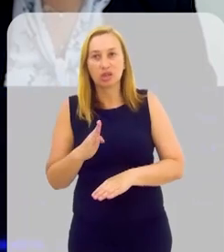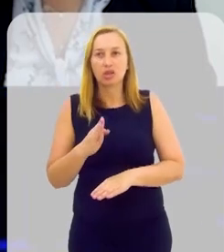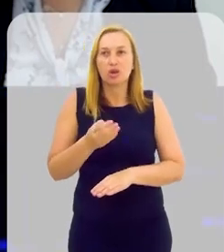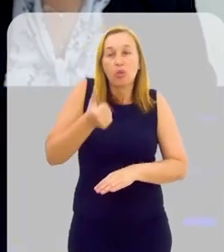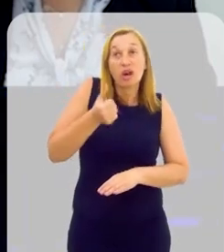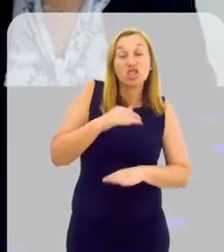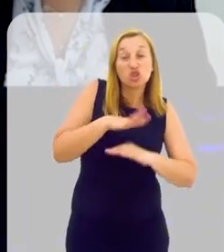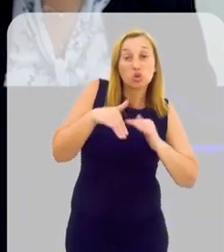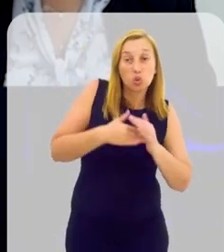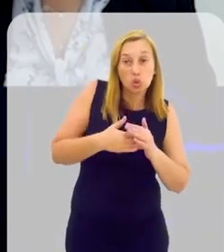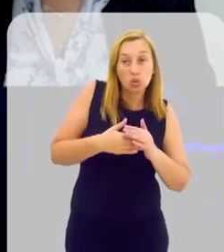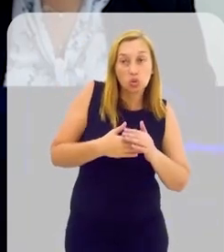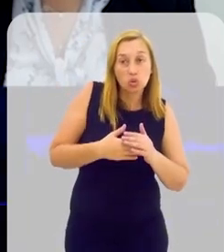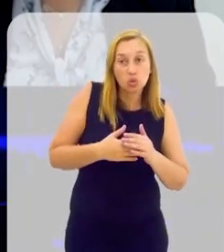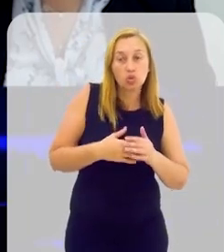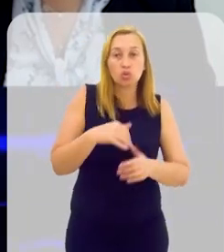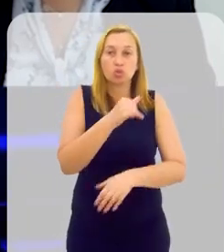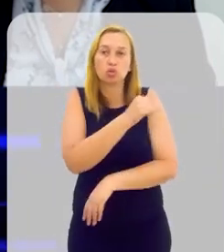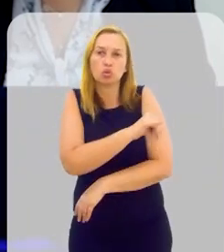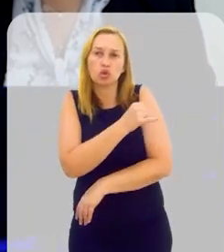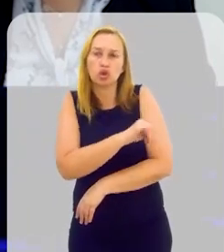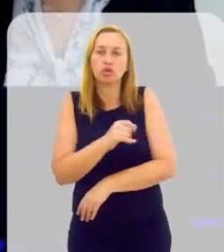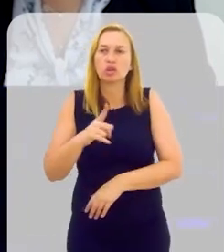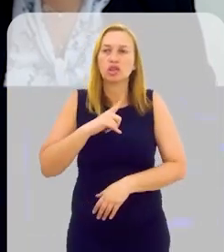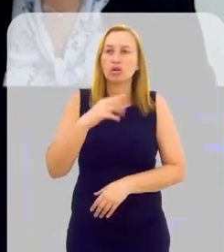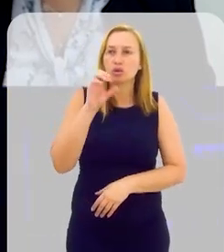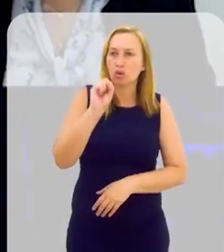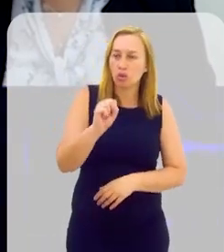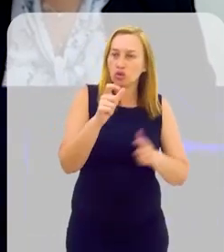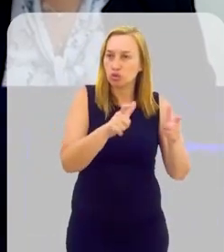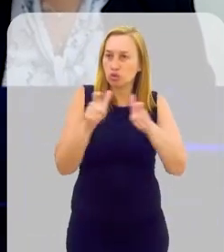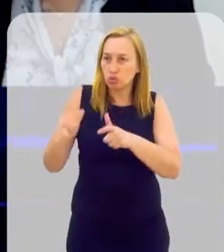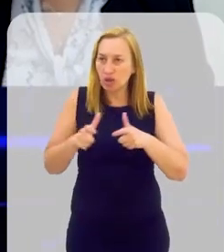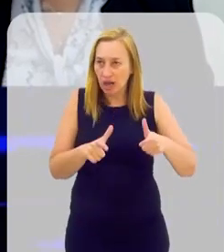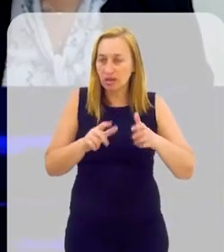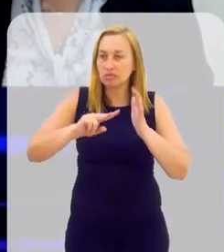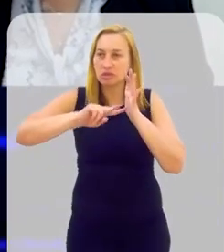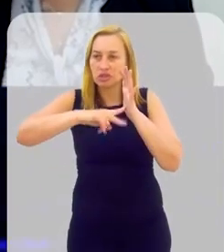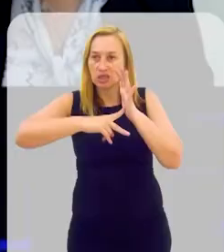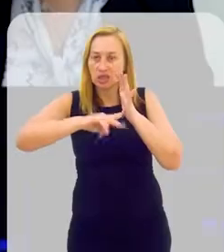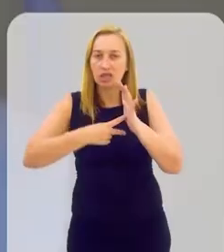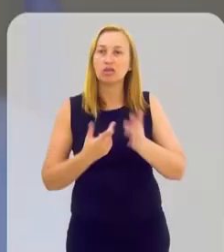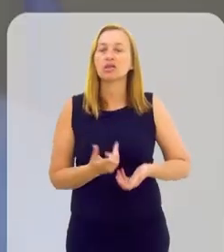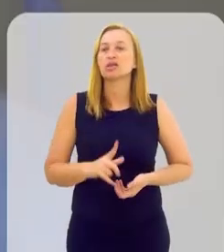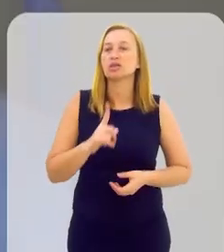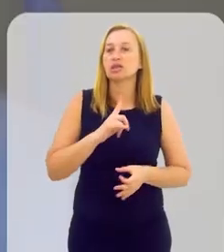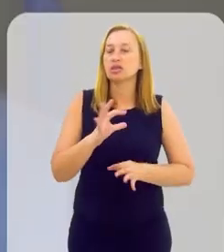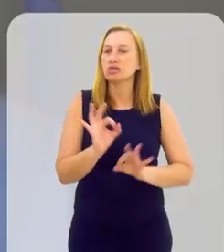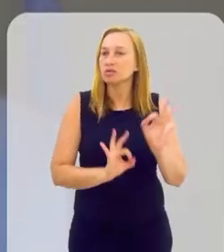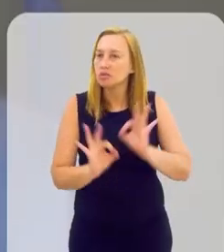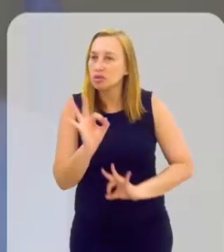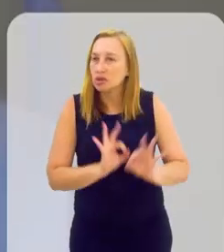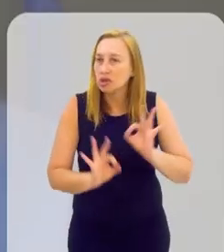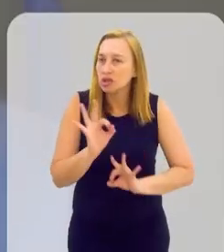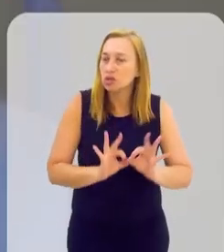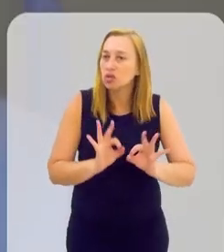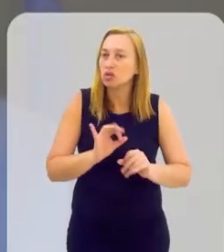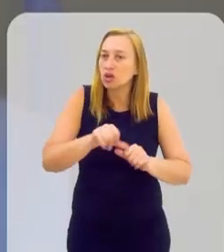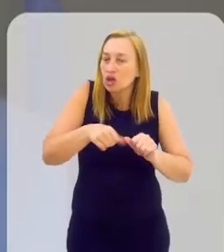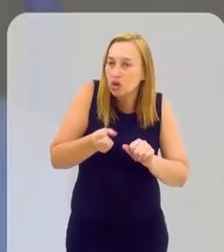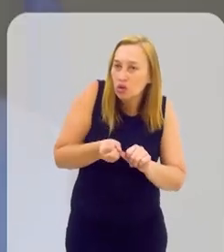estados do Brasil, ou quase todos, na verdade, são 68 sindicatos. No Rio, nós temos 8 representações patronais